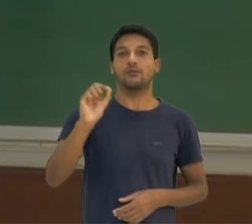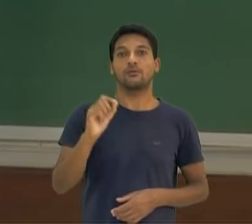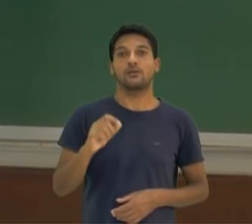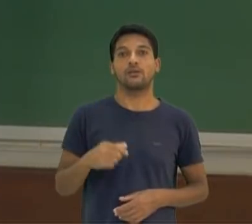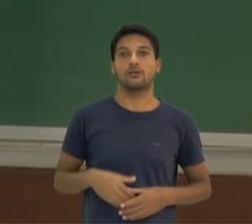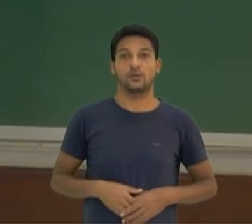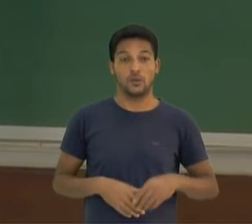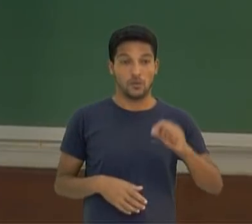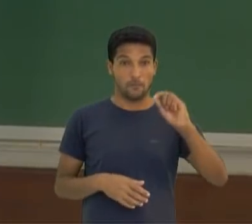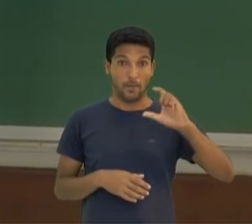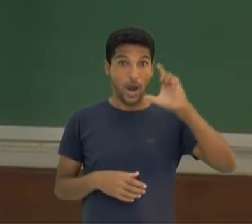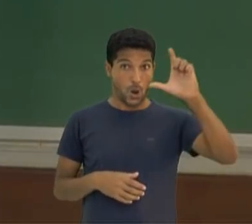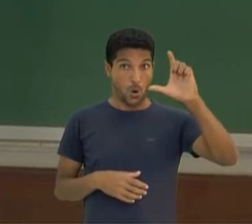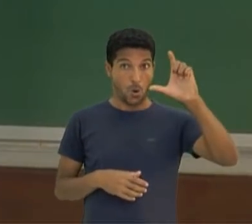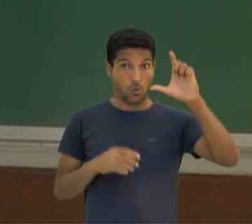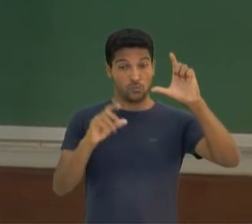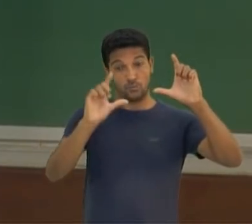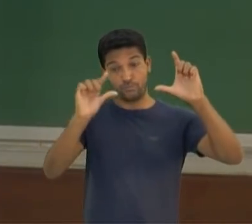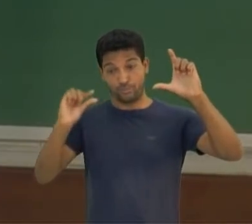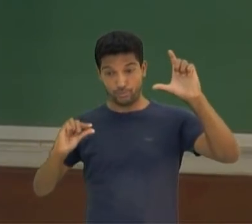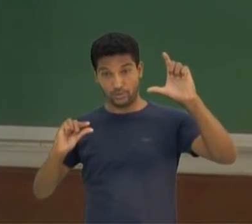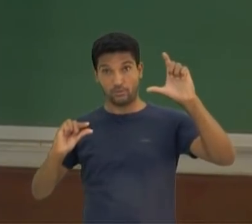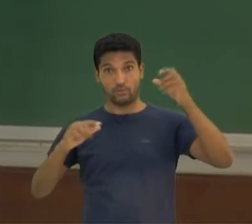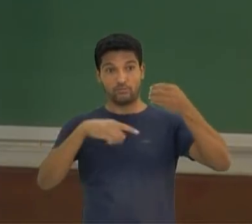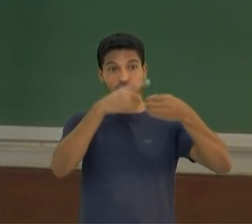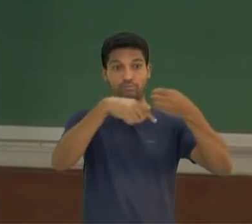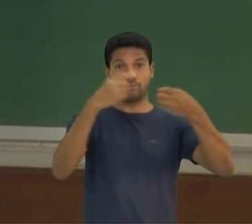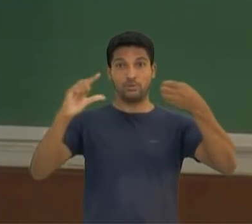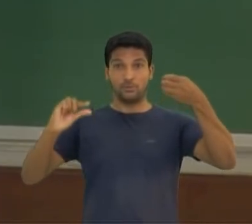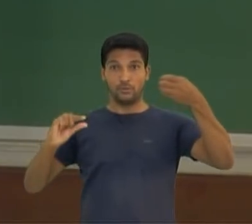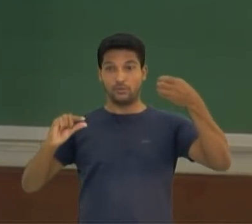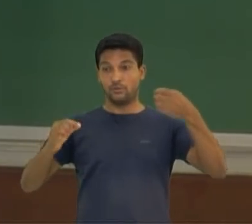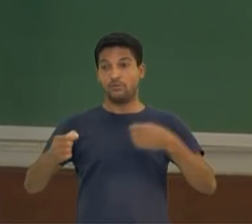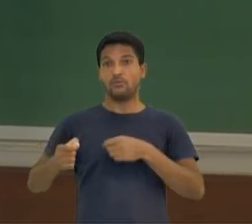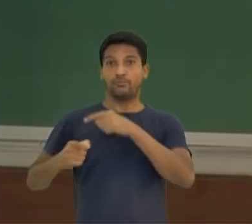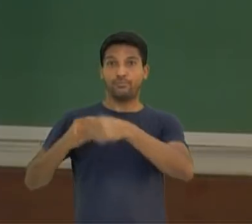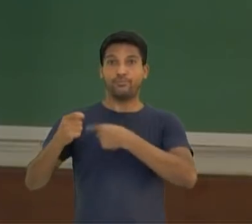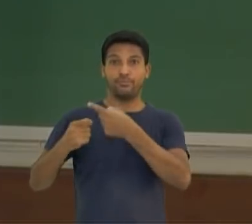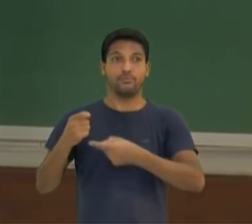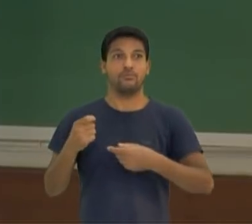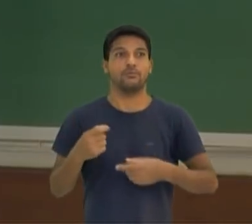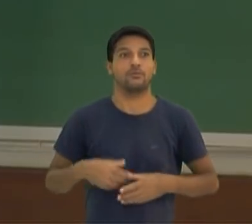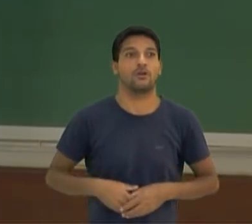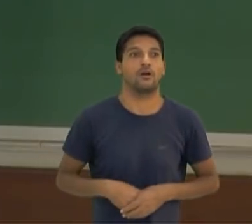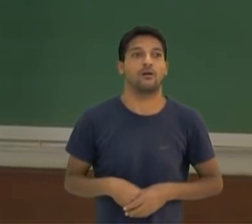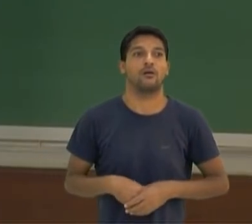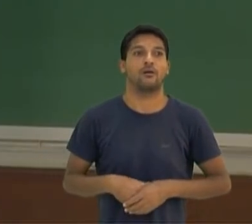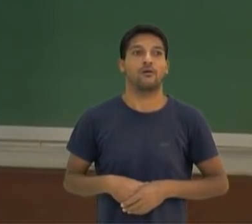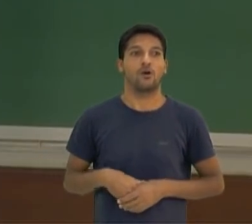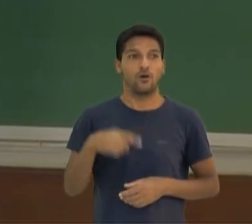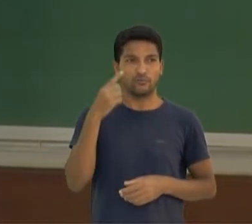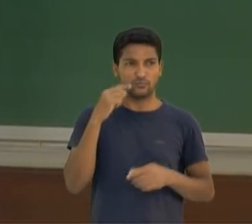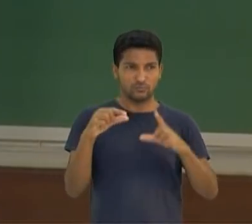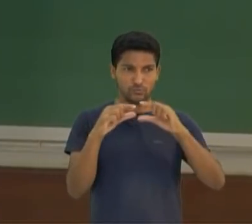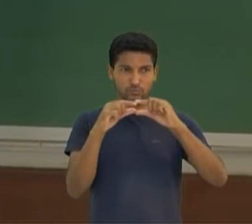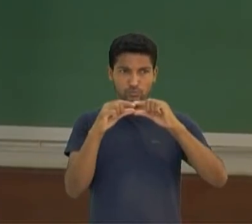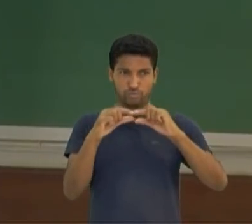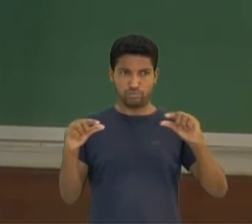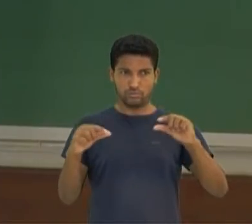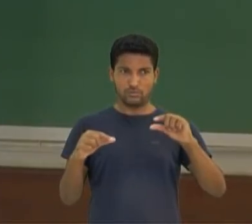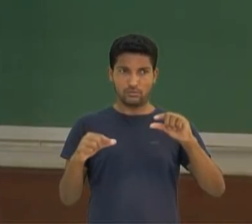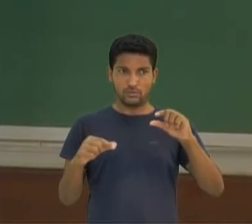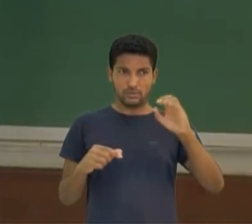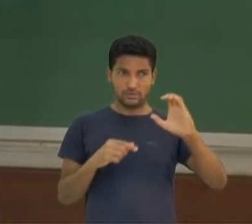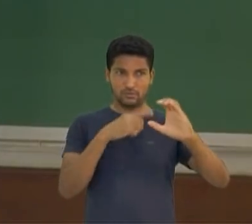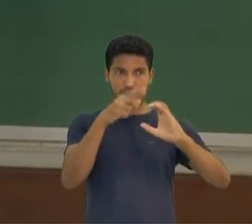Então, carbono, silício, germânio, estanho, chumbo e o fleróvio. Show de